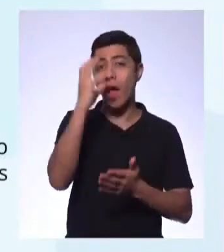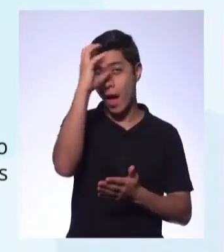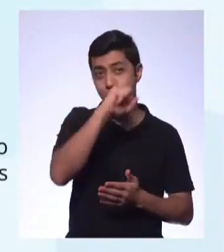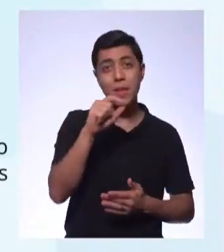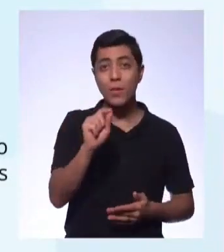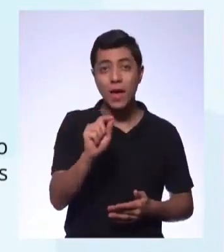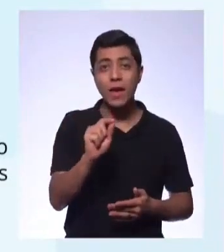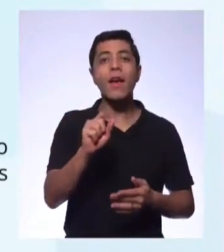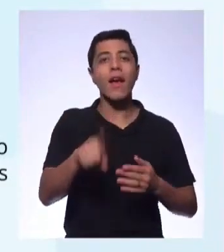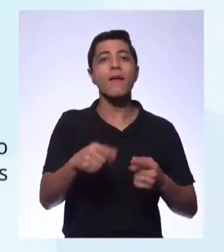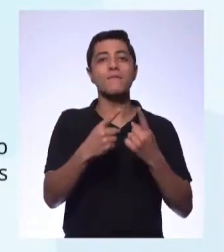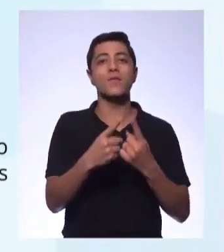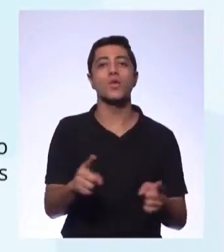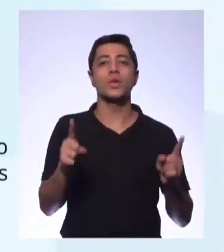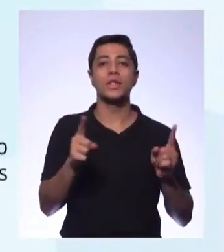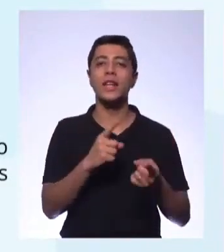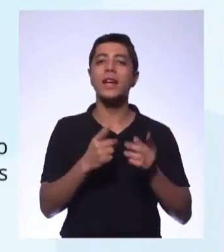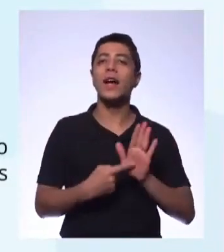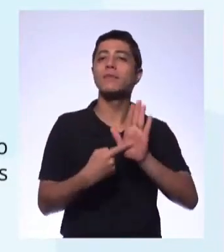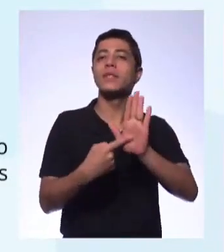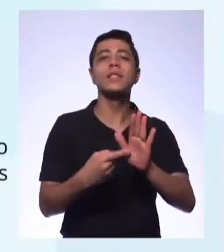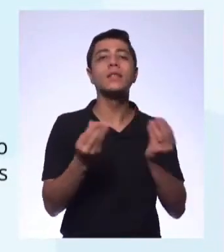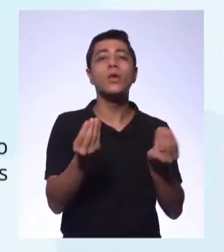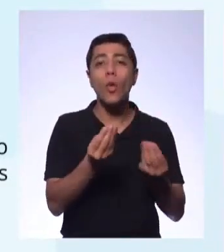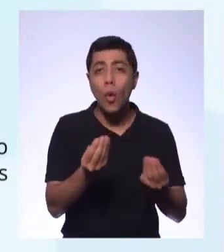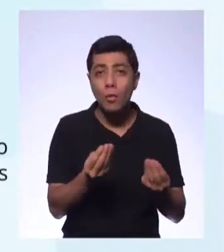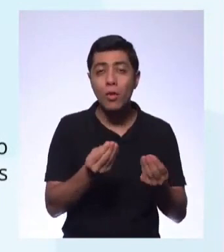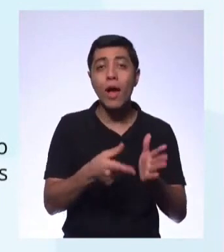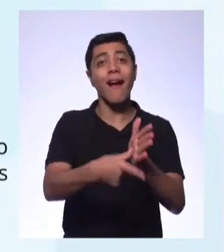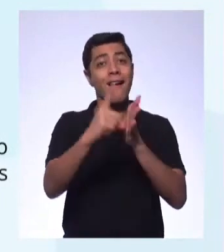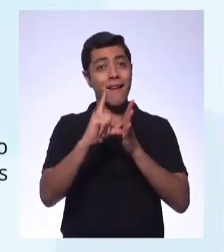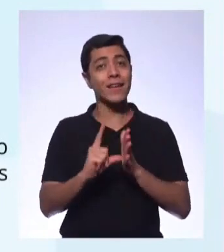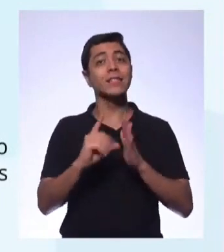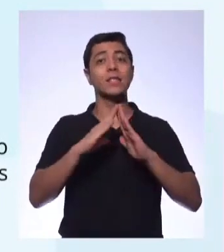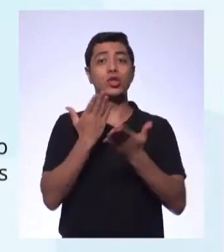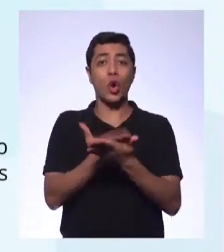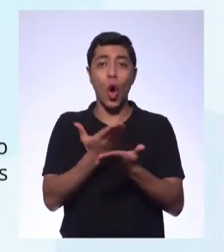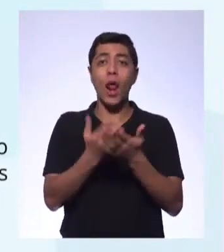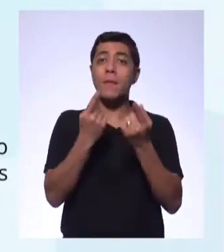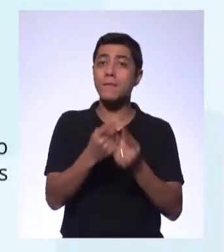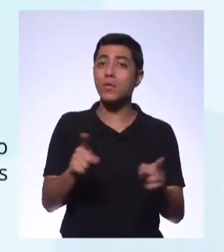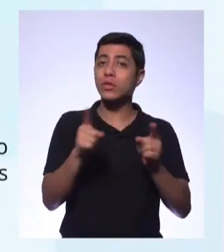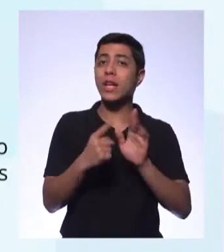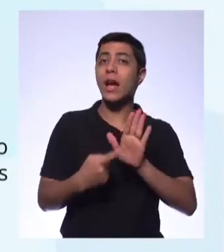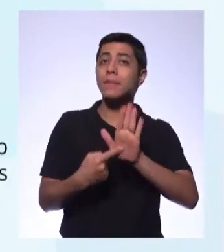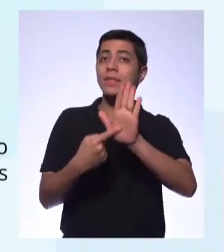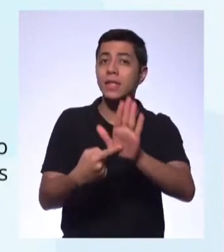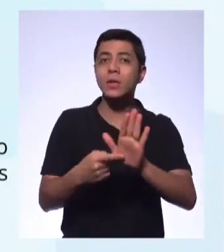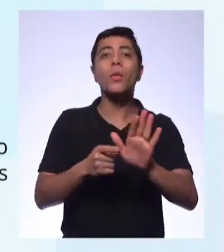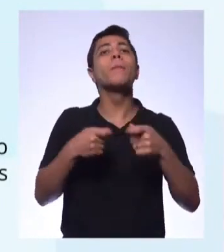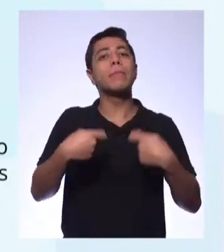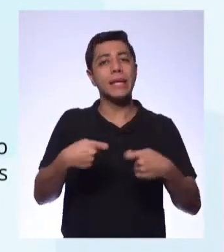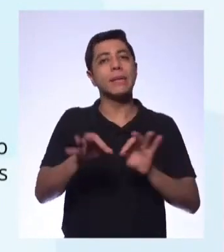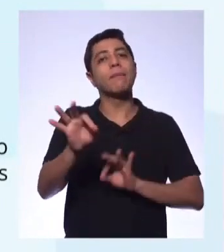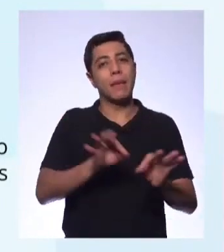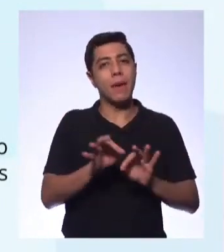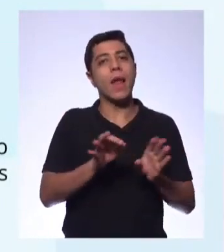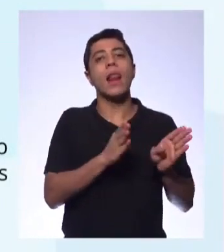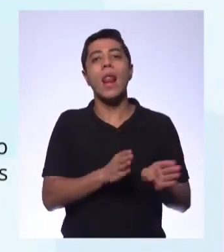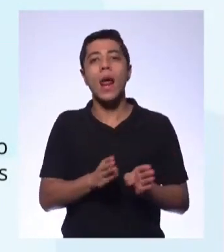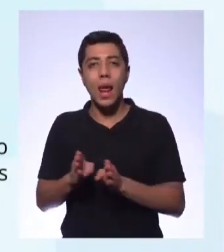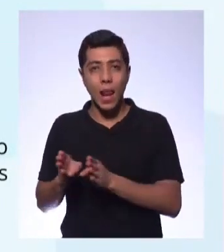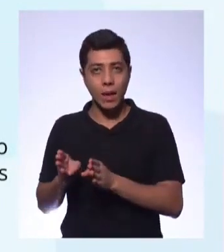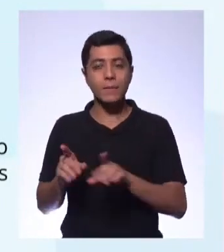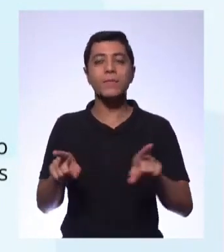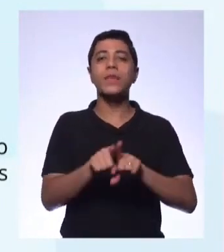espetáculo musical relacionadas a ele, etapas para a realização de espetáculo musical na escola, ferramentas tecnológicas e mídias, o podcast, registro de